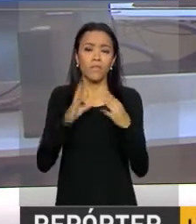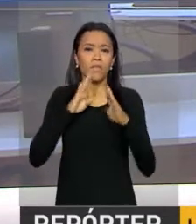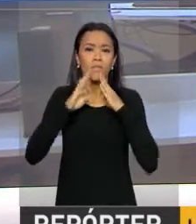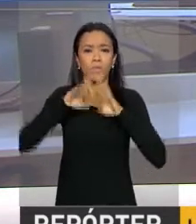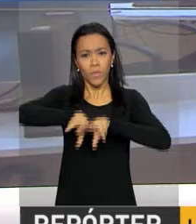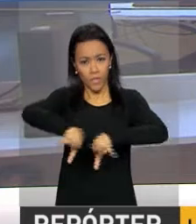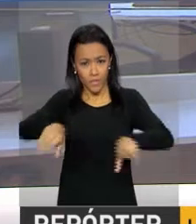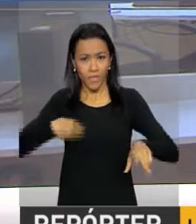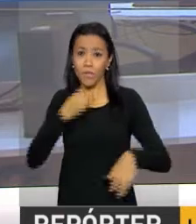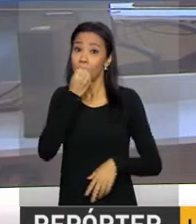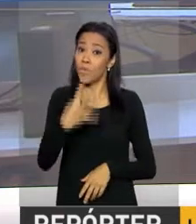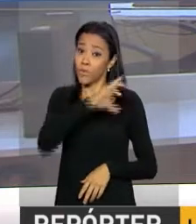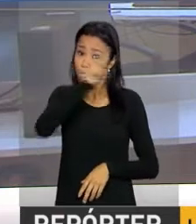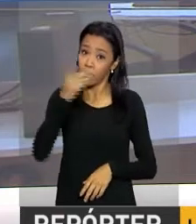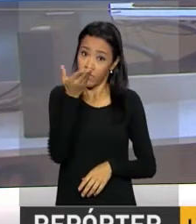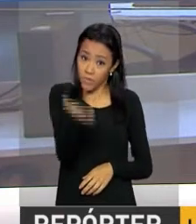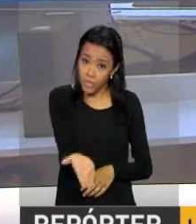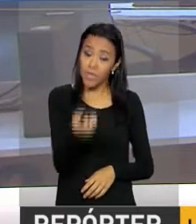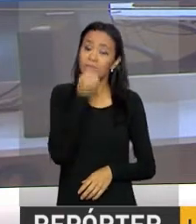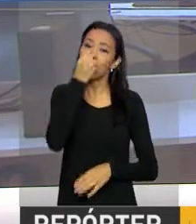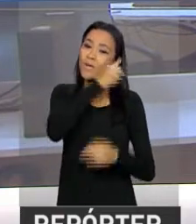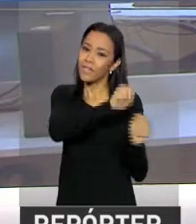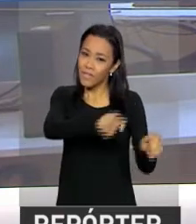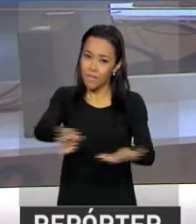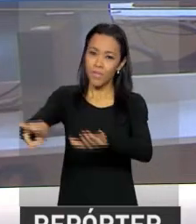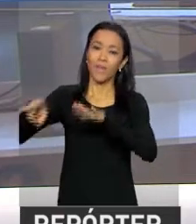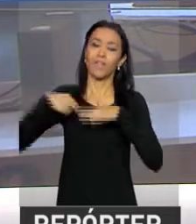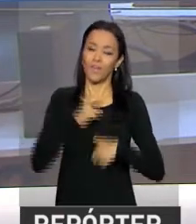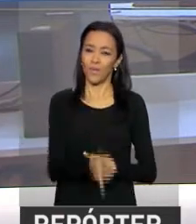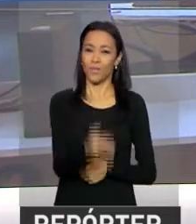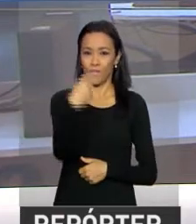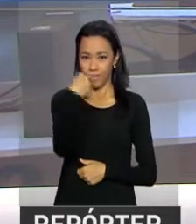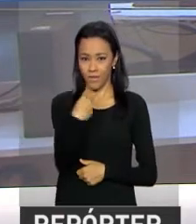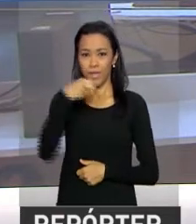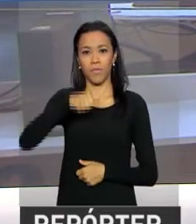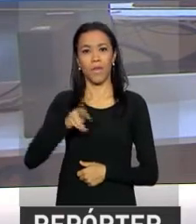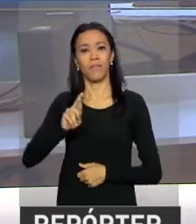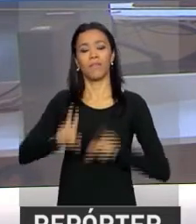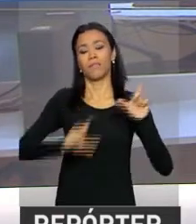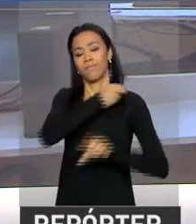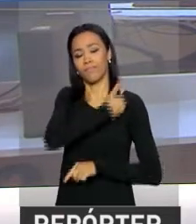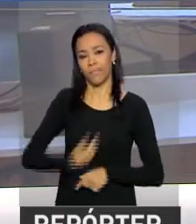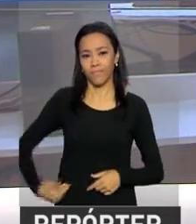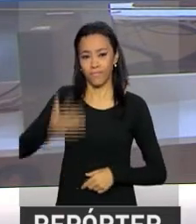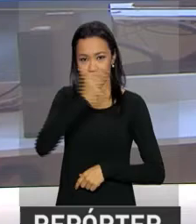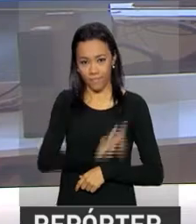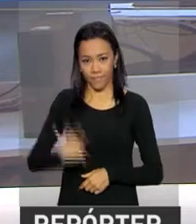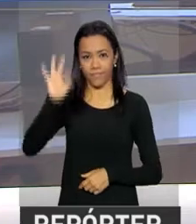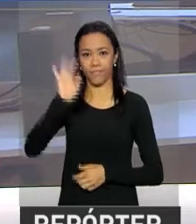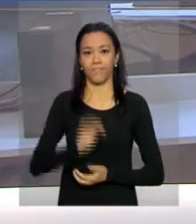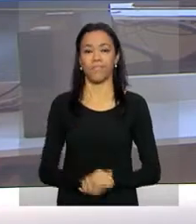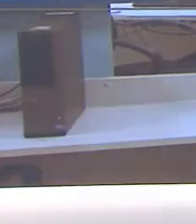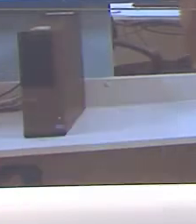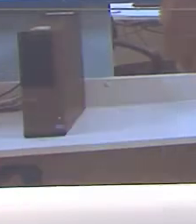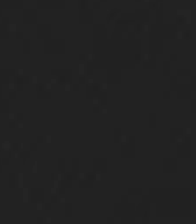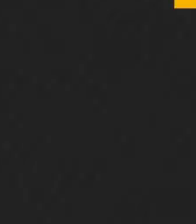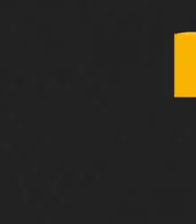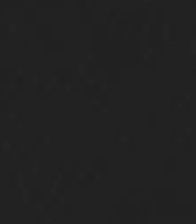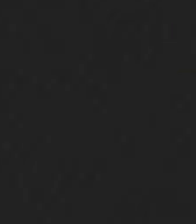sociais um bom dia pra você uma boa semana e continue com a gente e nbr a tv do governo federal